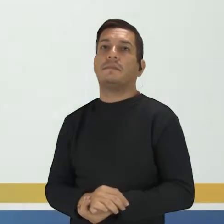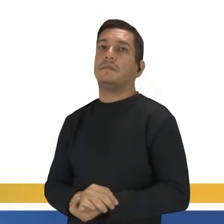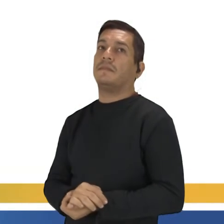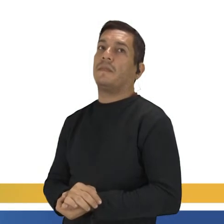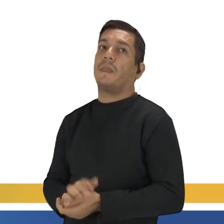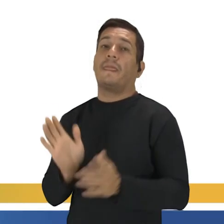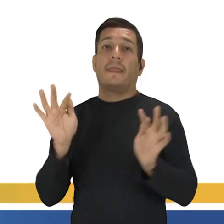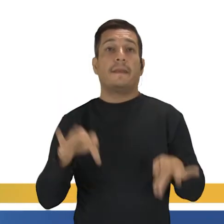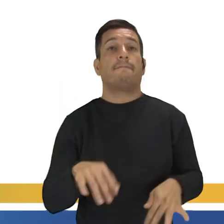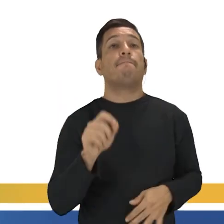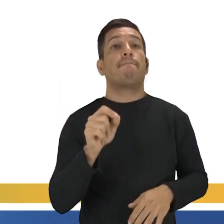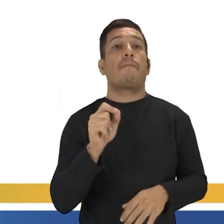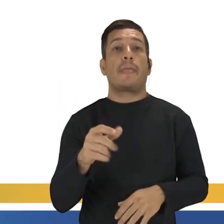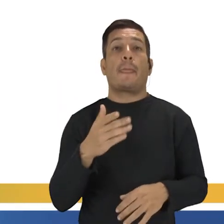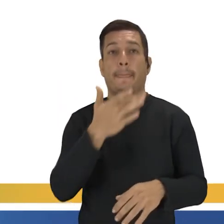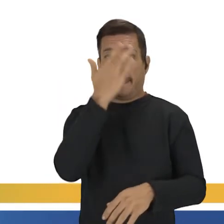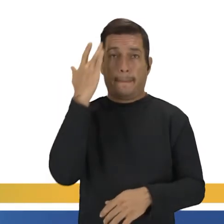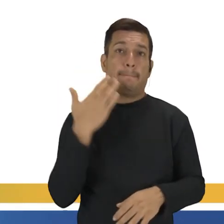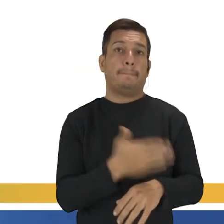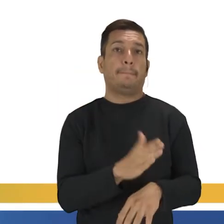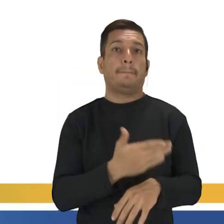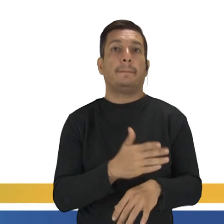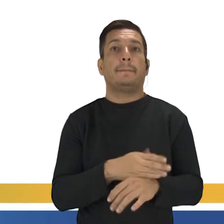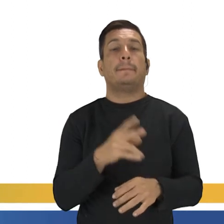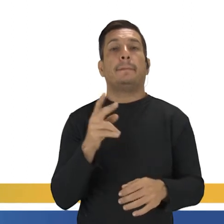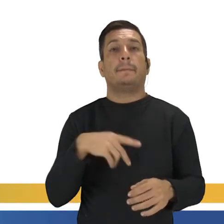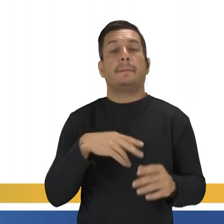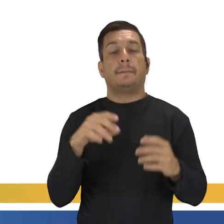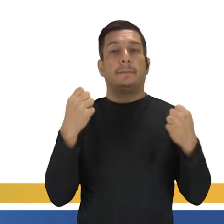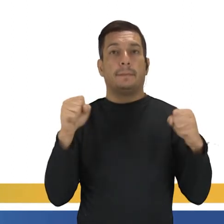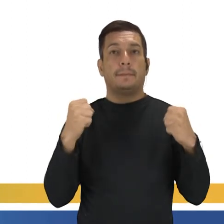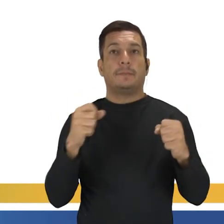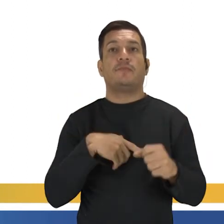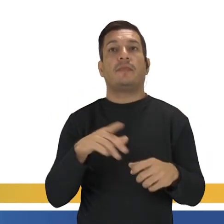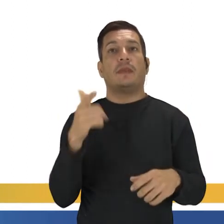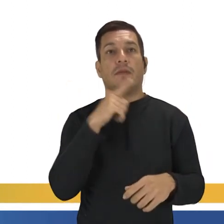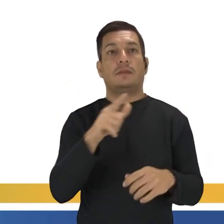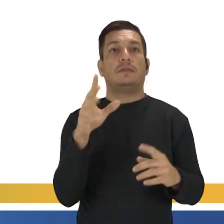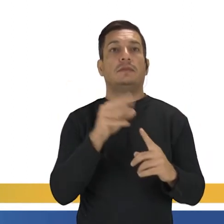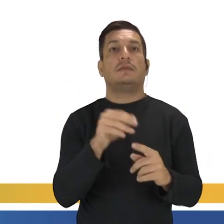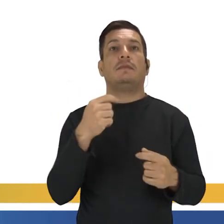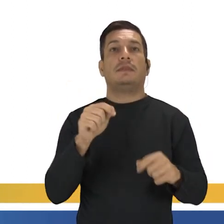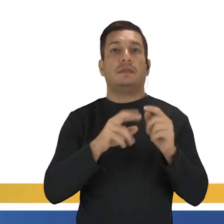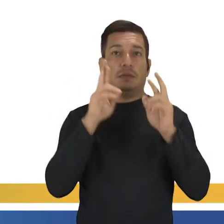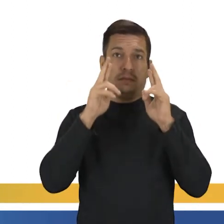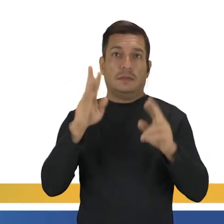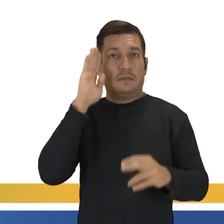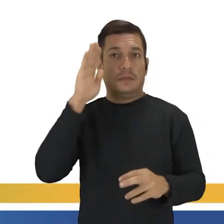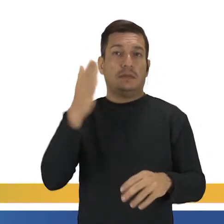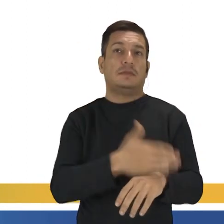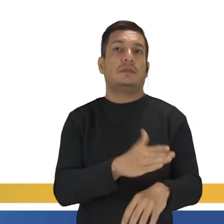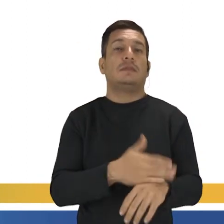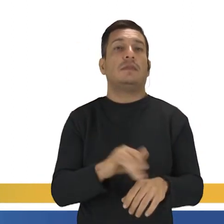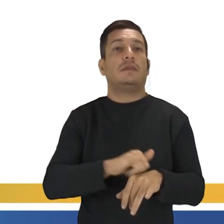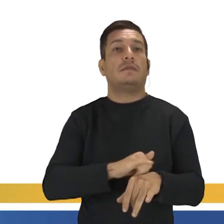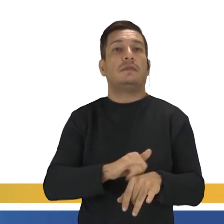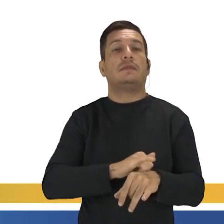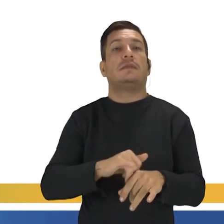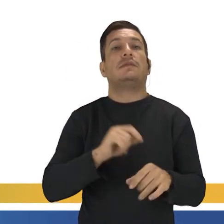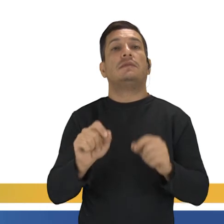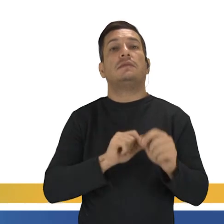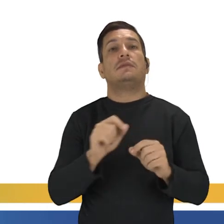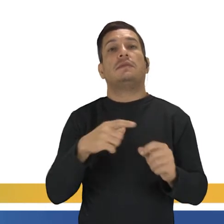que a mídia dispõe. Sempre priorize utilizar um profissional de educação física habilitado.